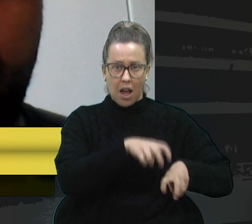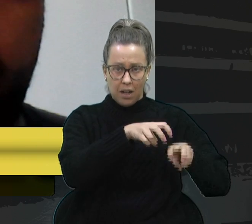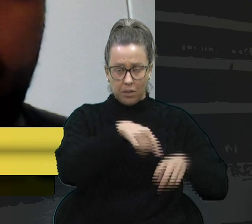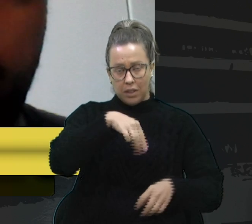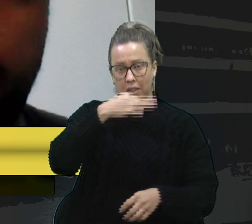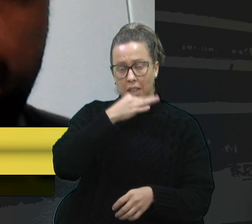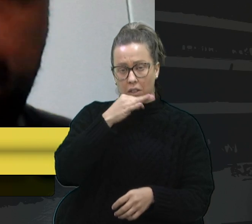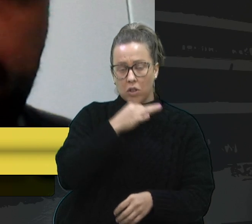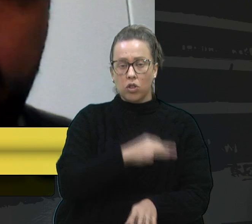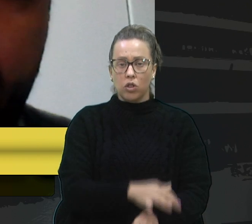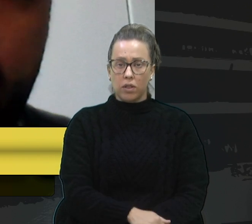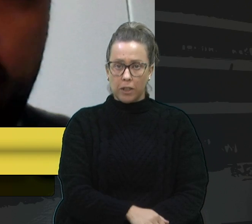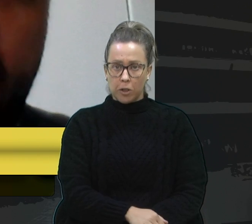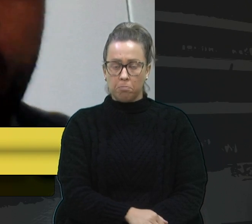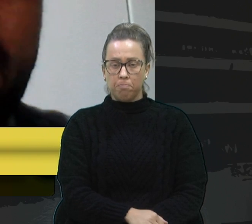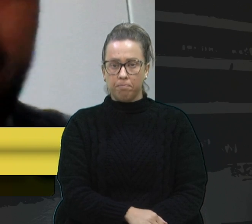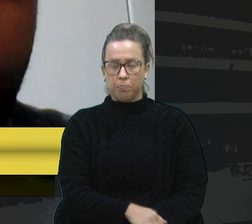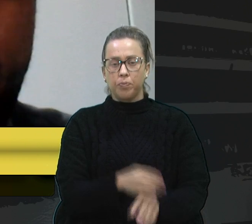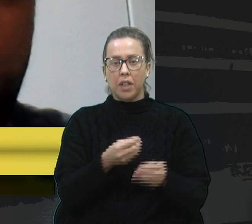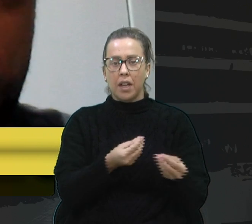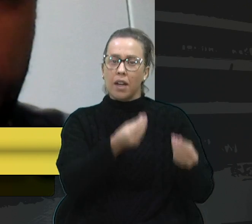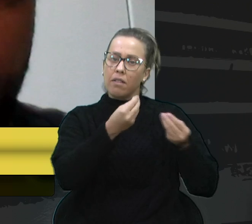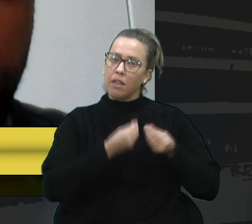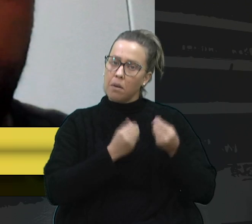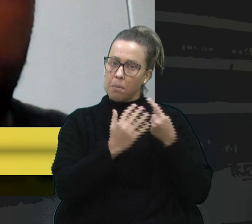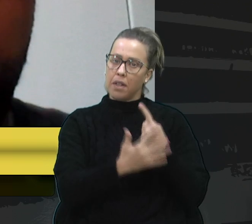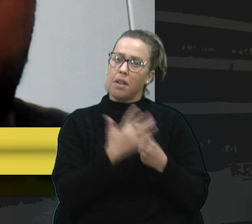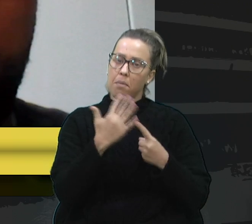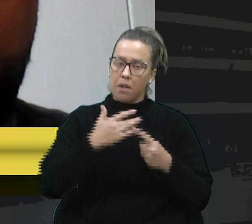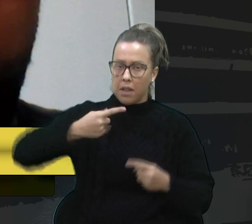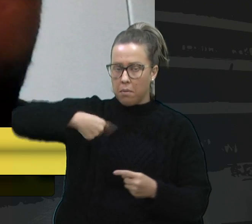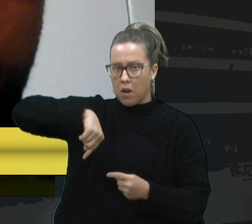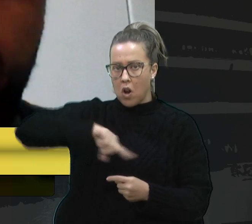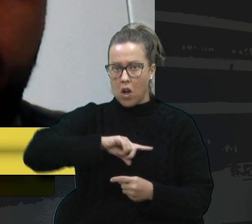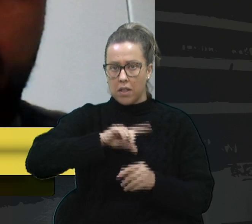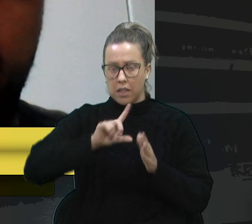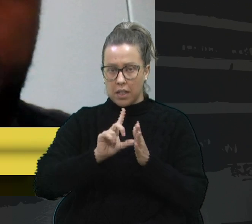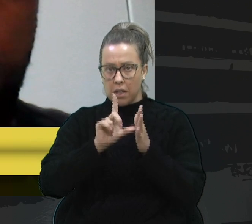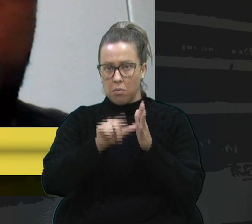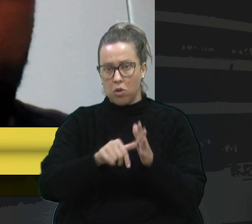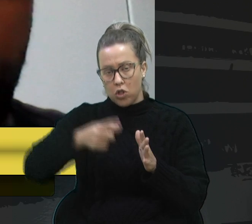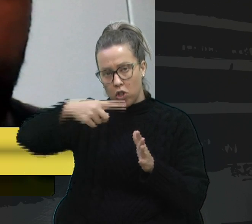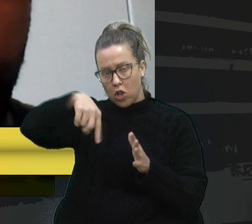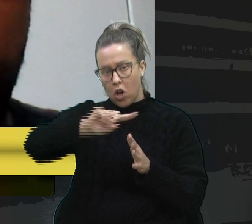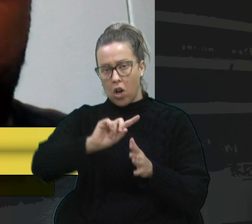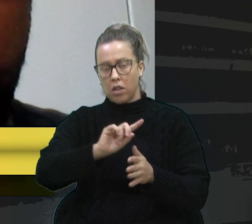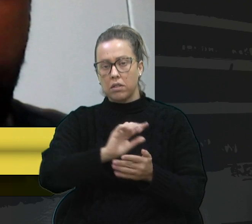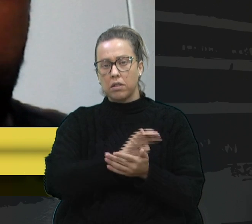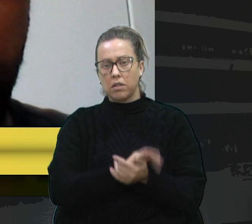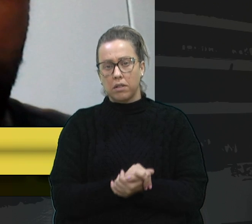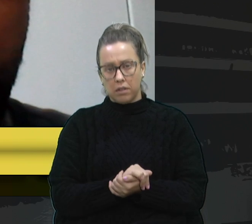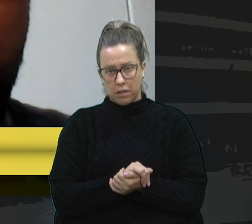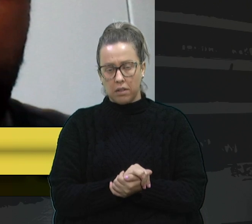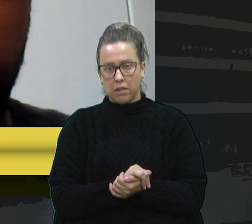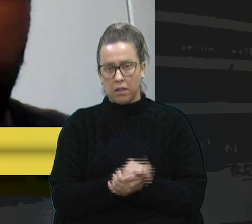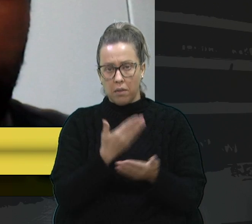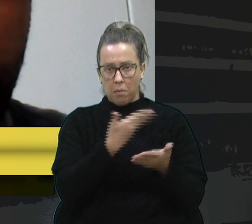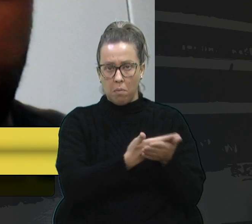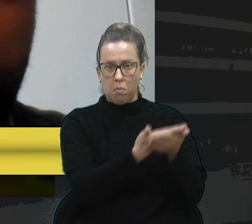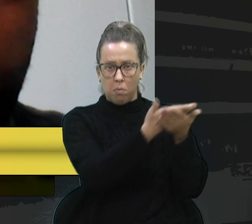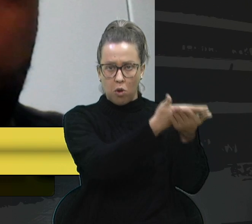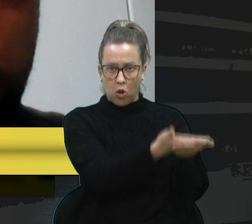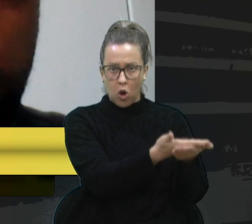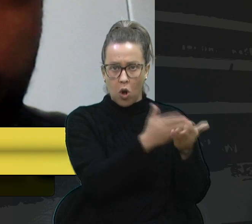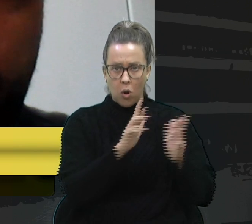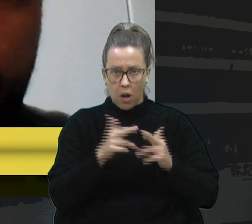Caxias do Sul, que vieram trazer uma demanda e que logo mais nós vamos estar, né, protocolando, reunindo